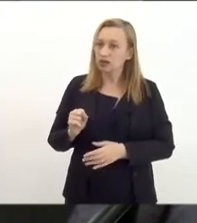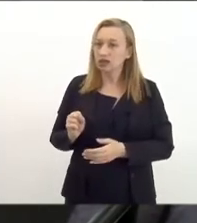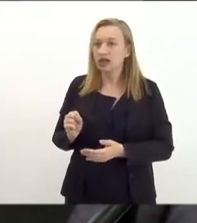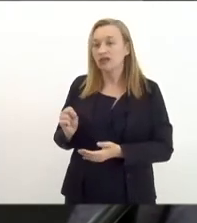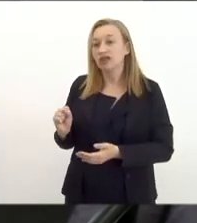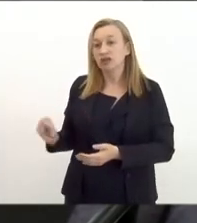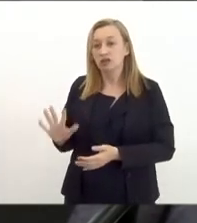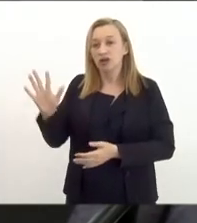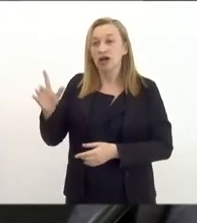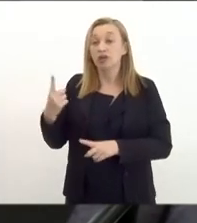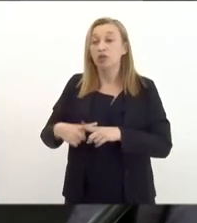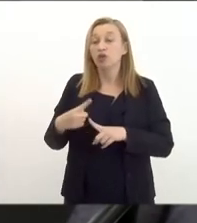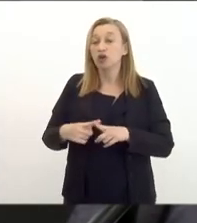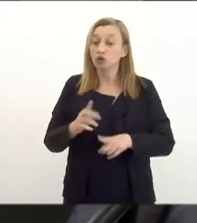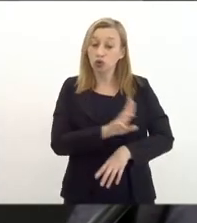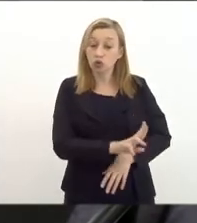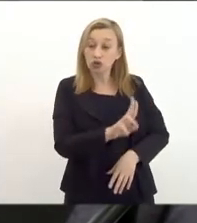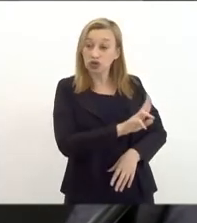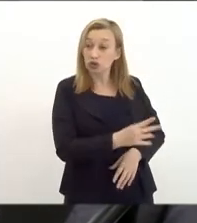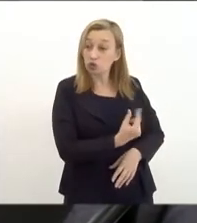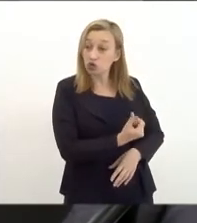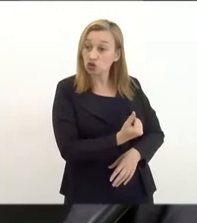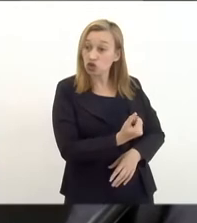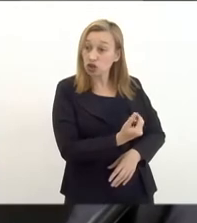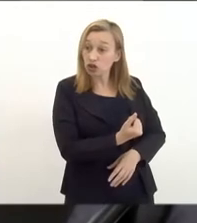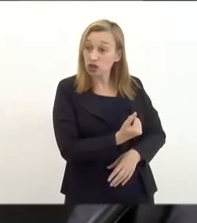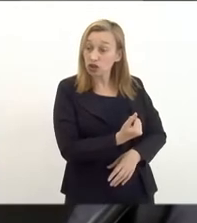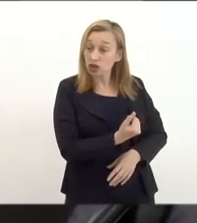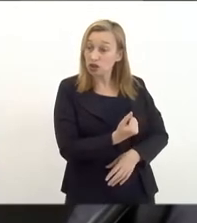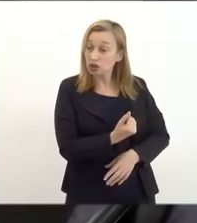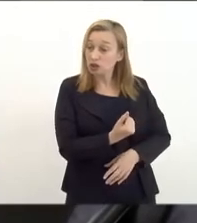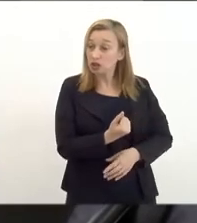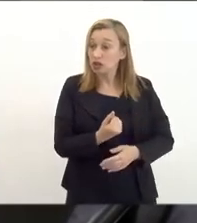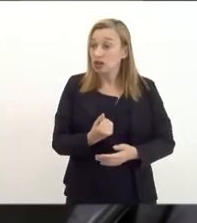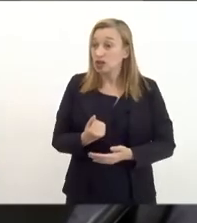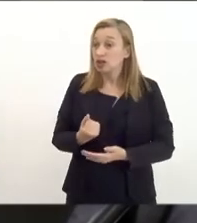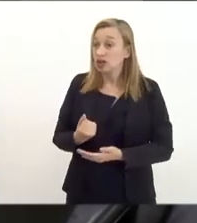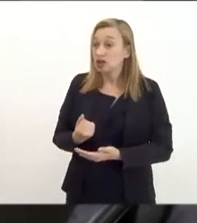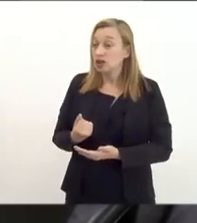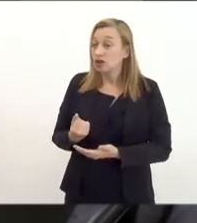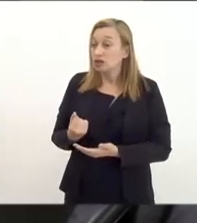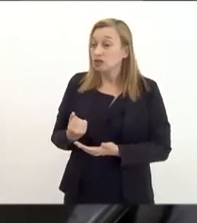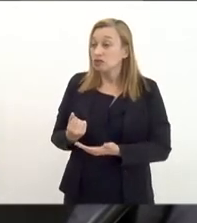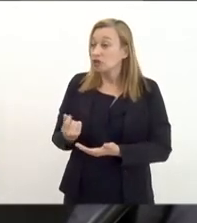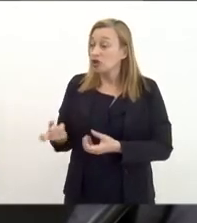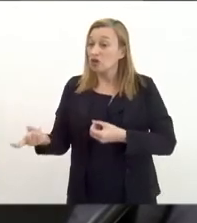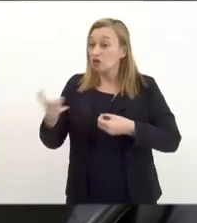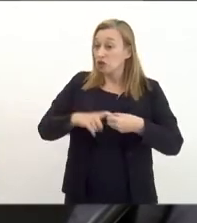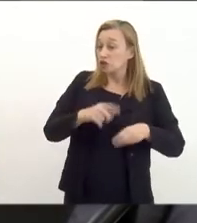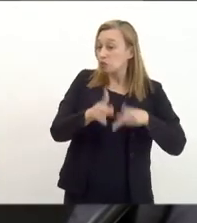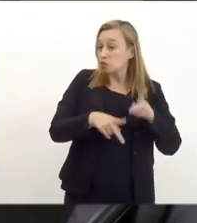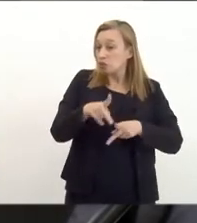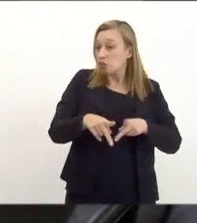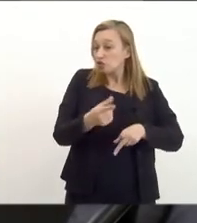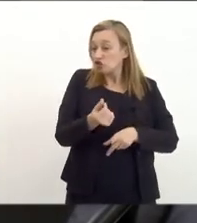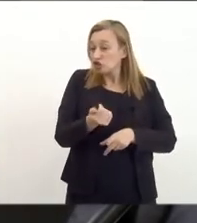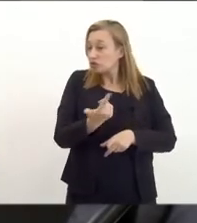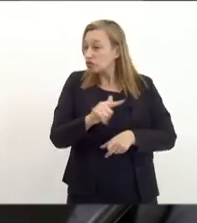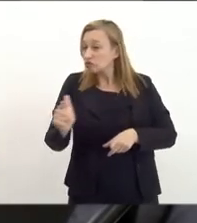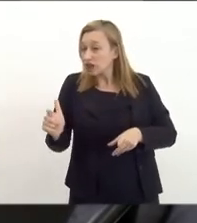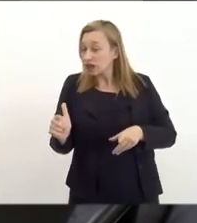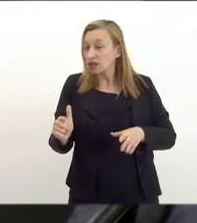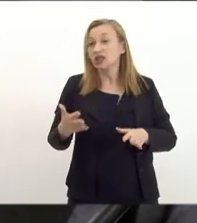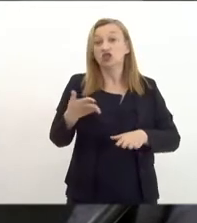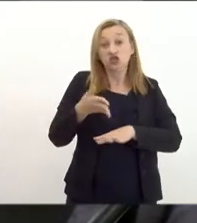eu tô usando o dinheiro do contribuinte para algo que não dá retorno para a população e isso é gigantesco mas se eu chego ali